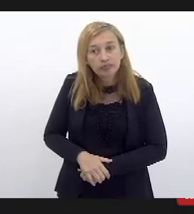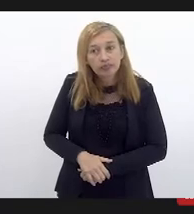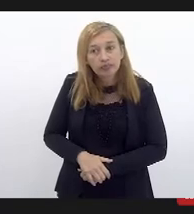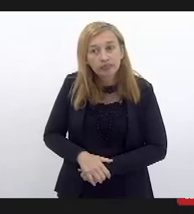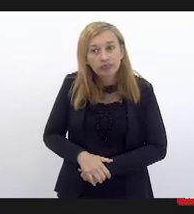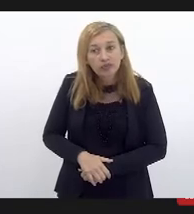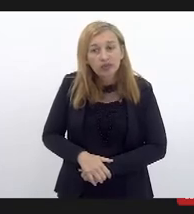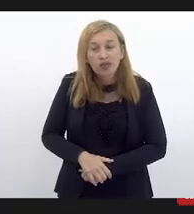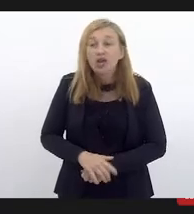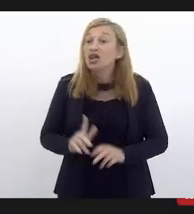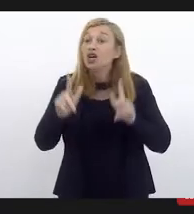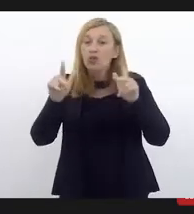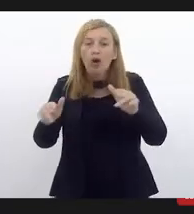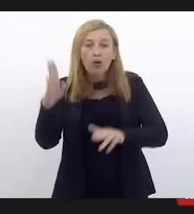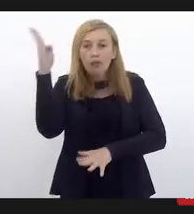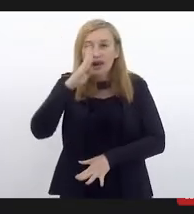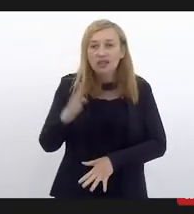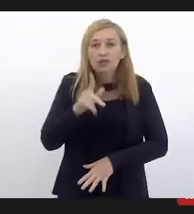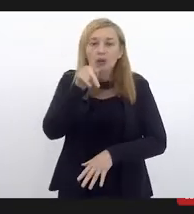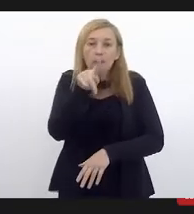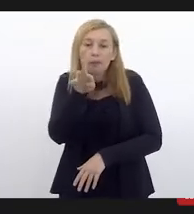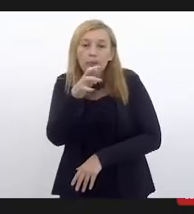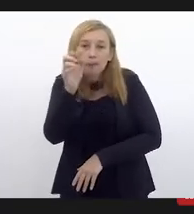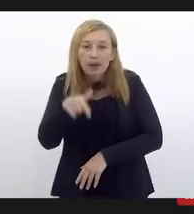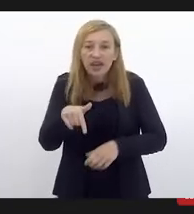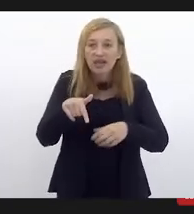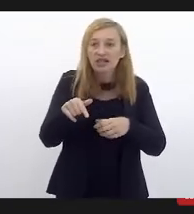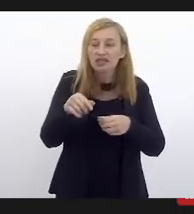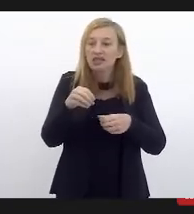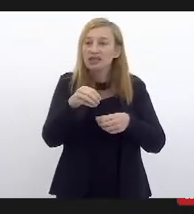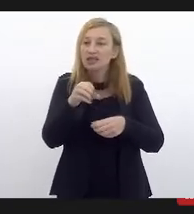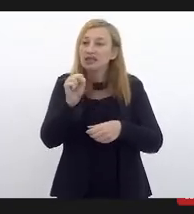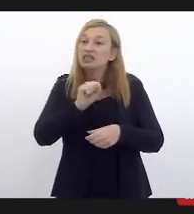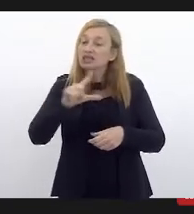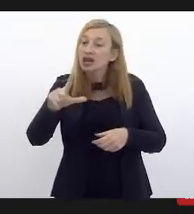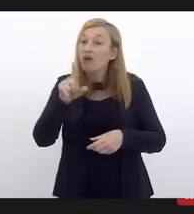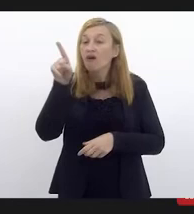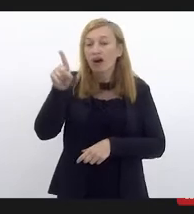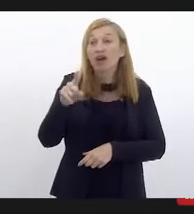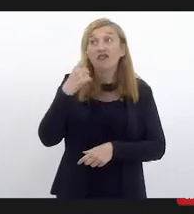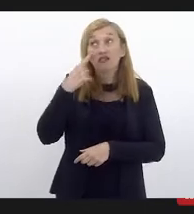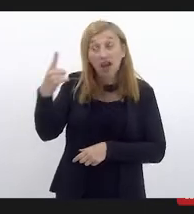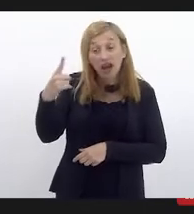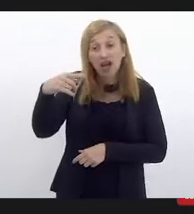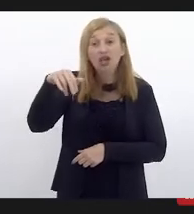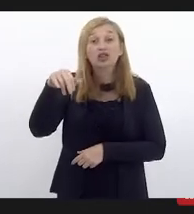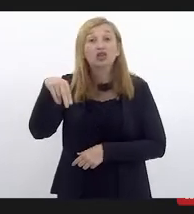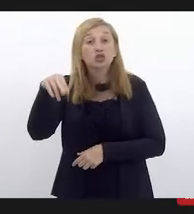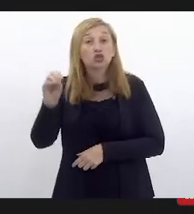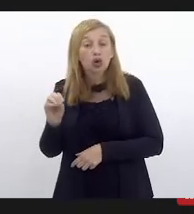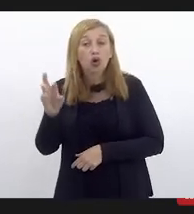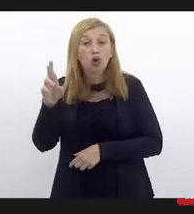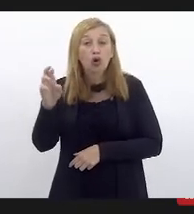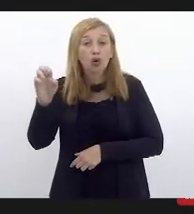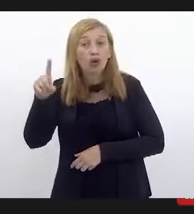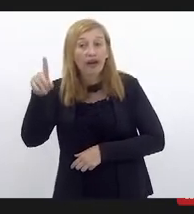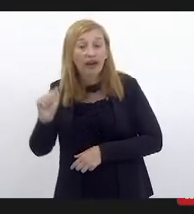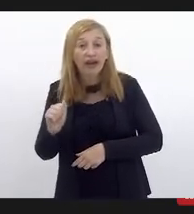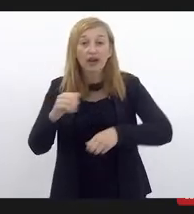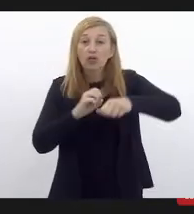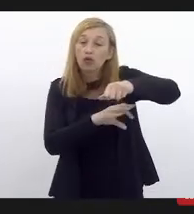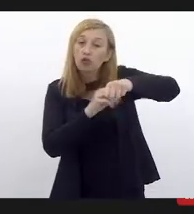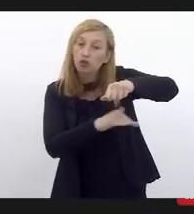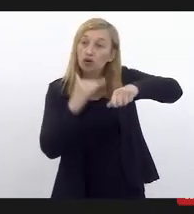A mesma situação do Brasil, do pré-sal, tal. Vejam a situação da Noruega, com o Fundo Soberano da Noruega, o que está acontecendo lá,